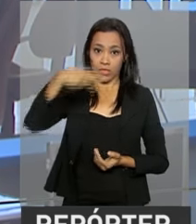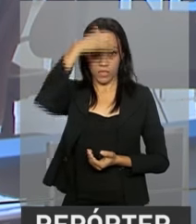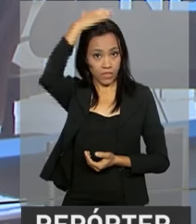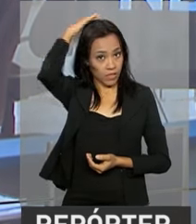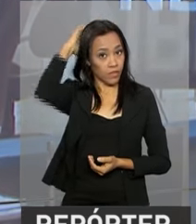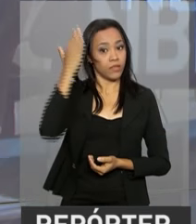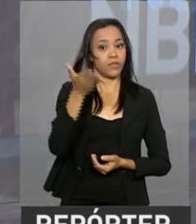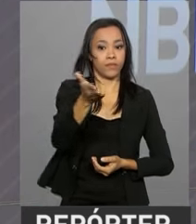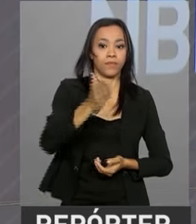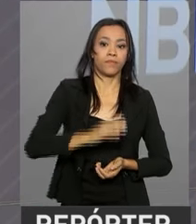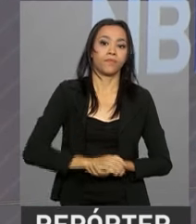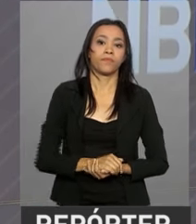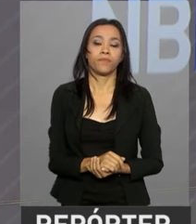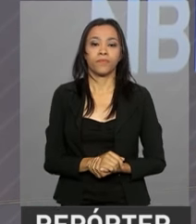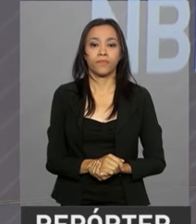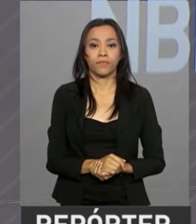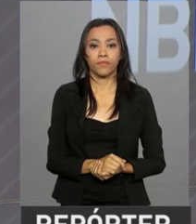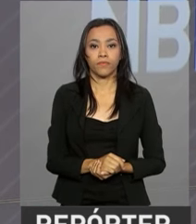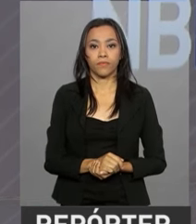Paola!